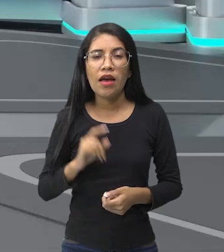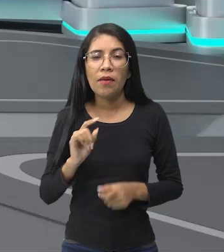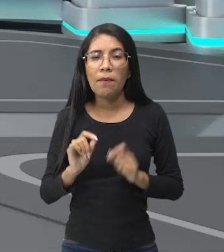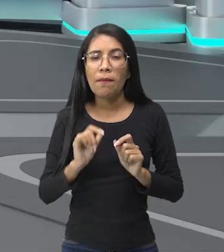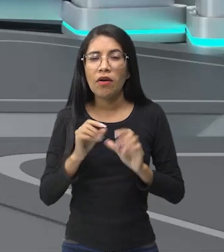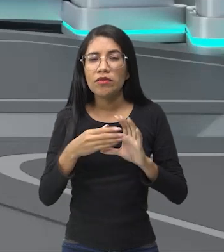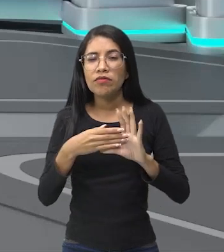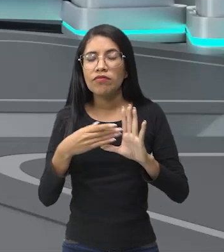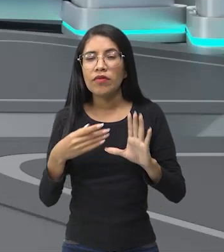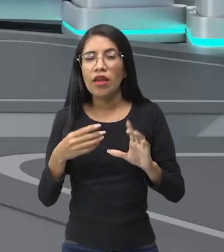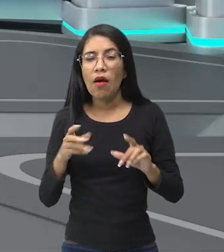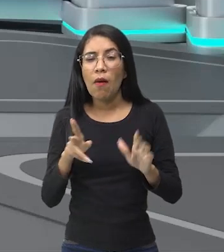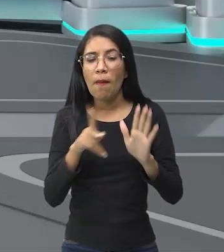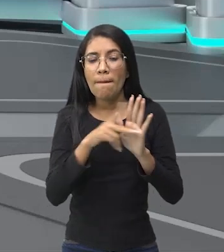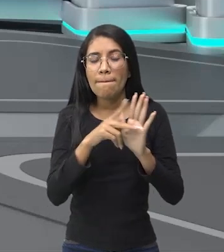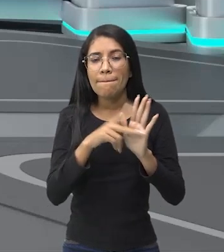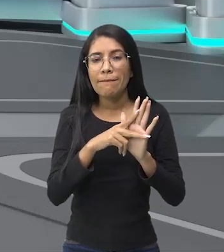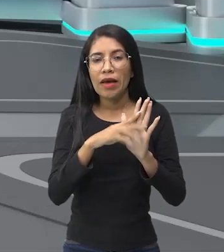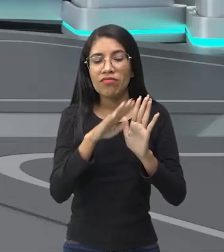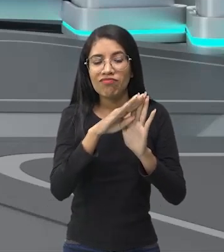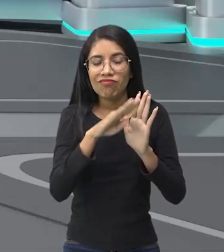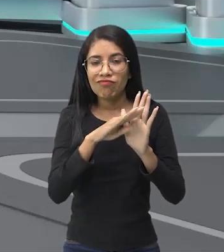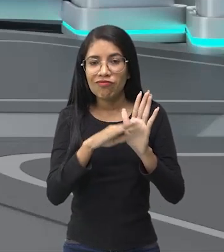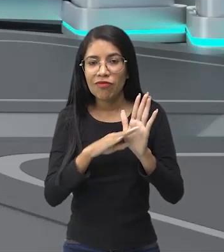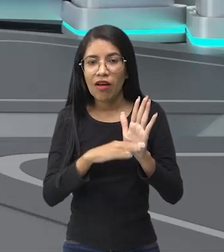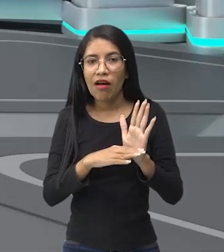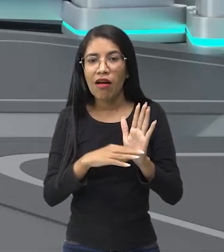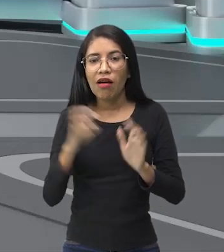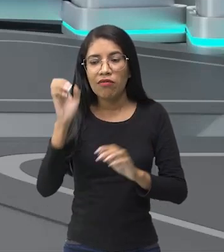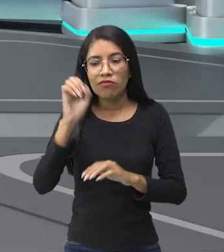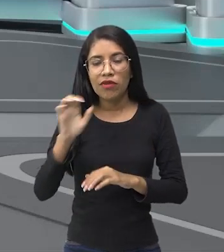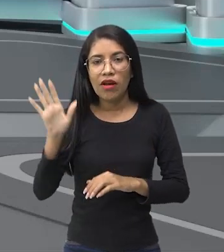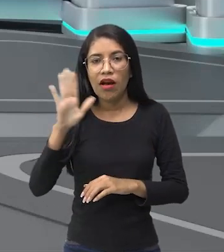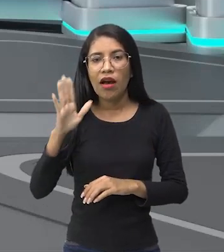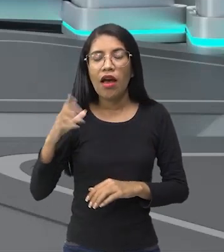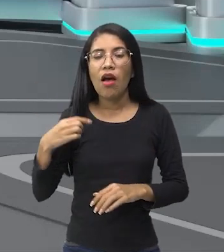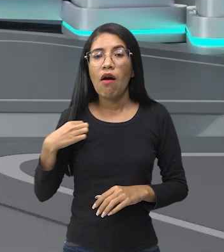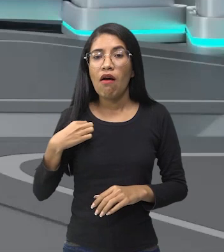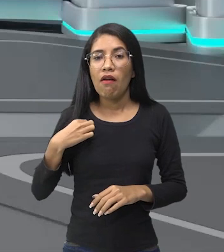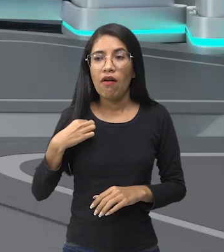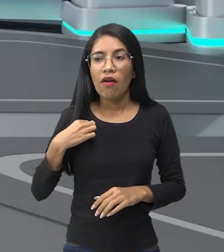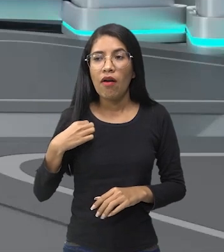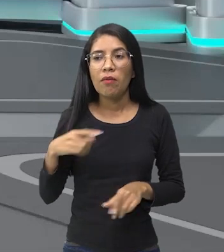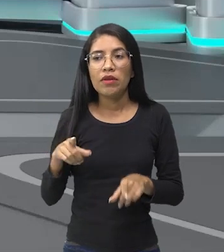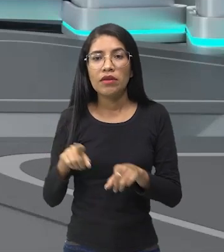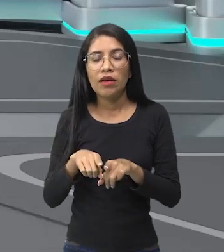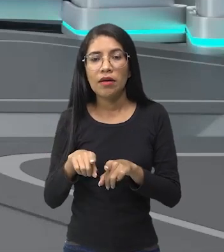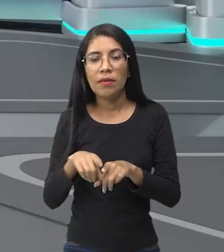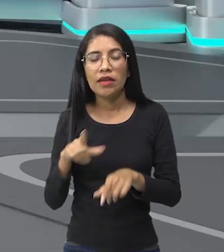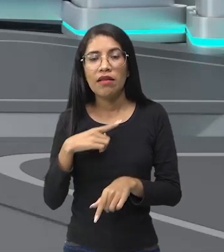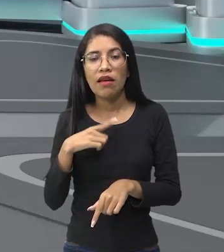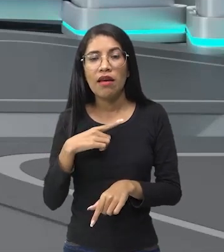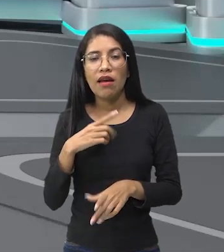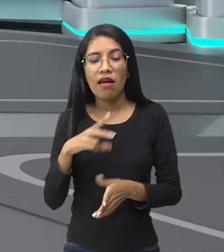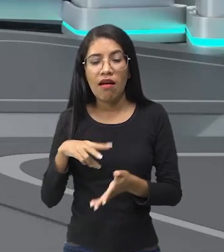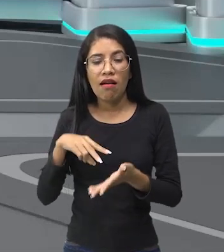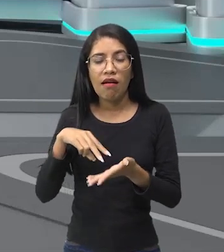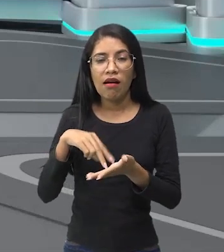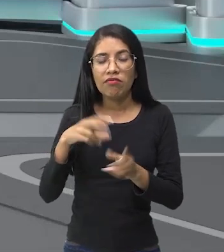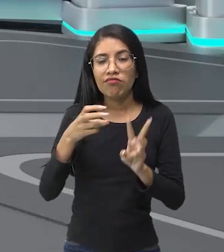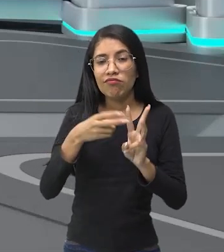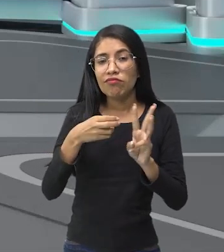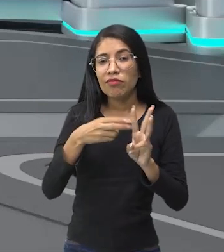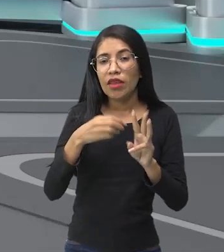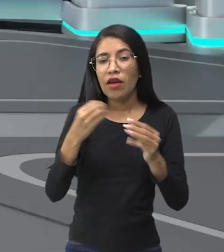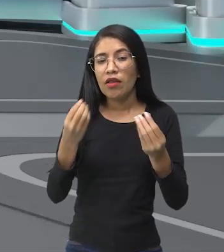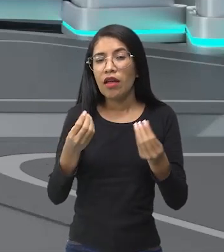questão dos padrões europeus com a sua roupa, não é verdade? E tem a presença indígena,